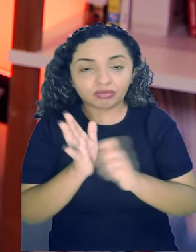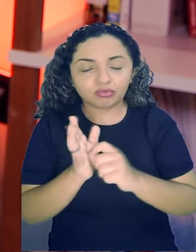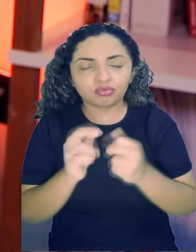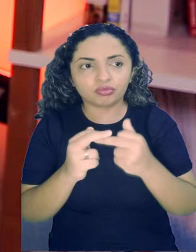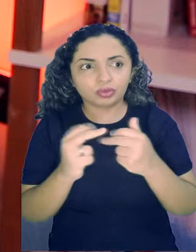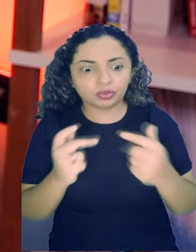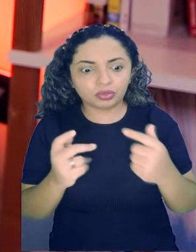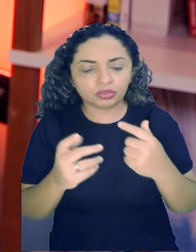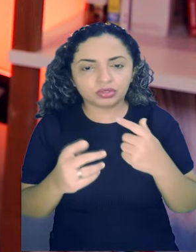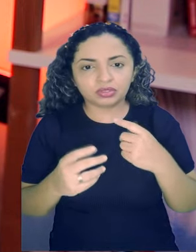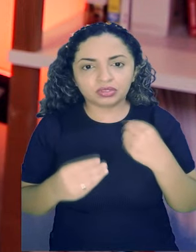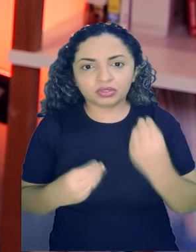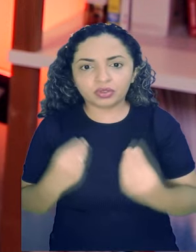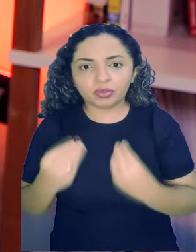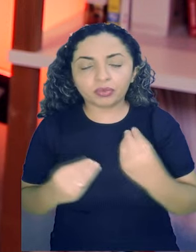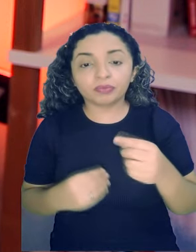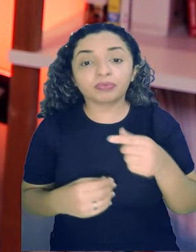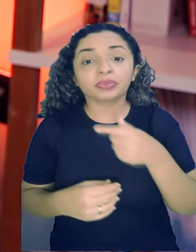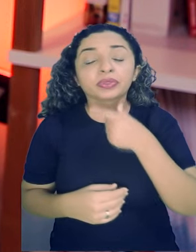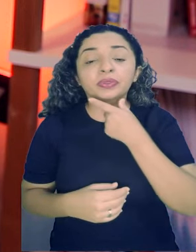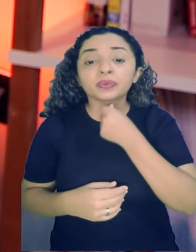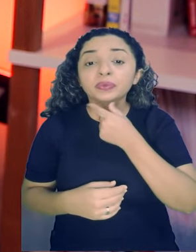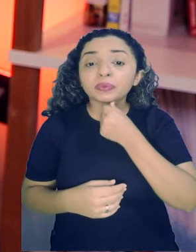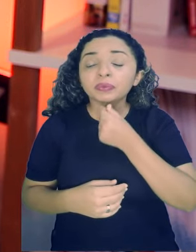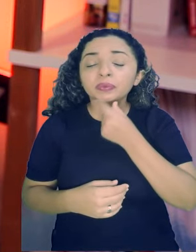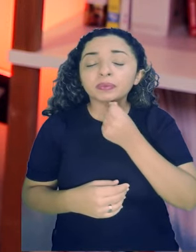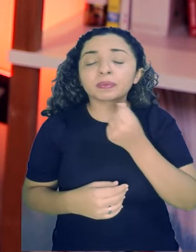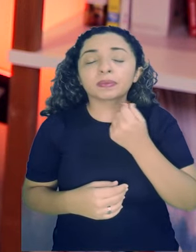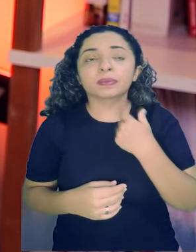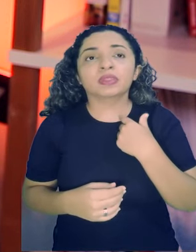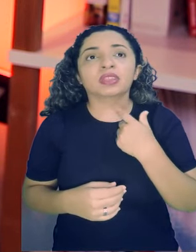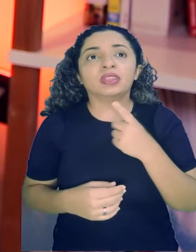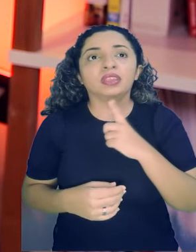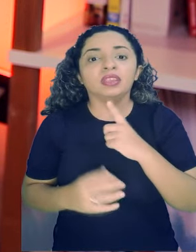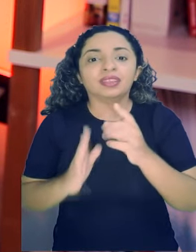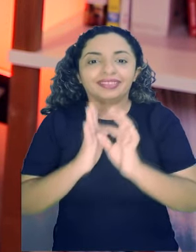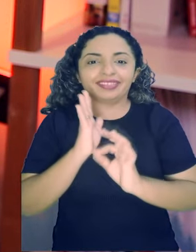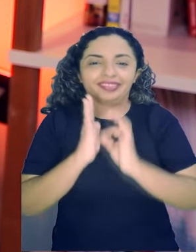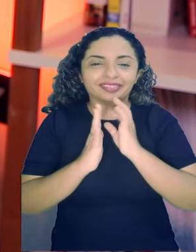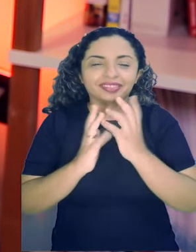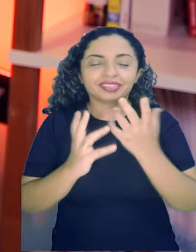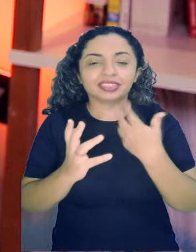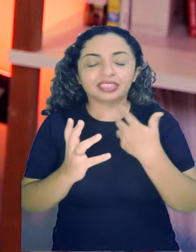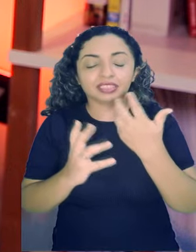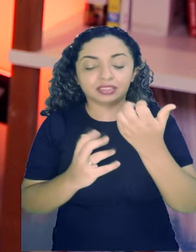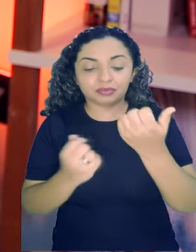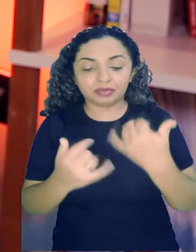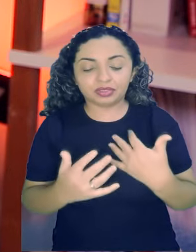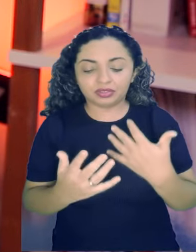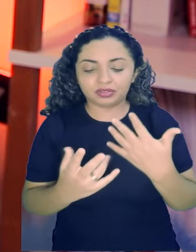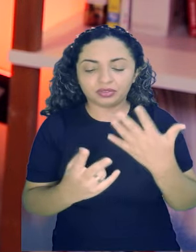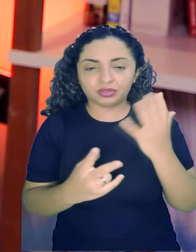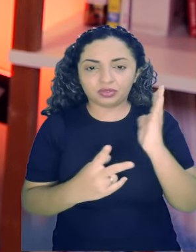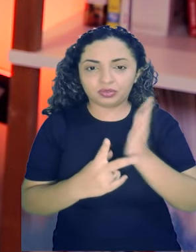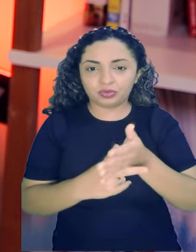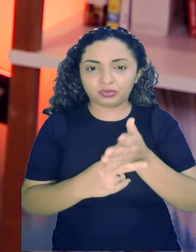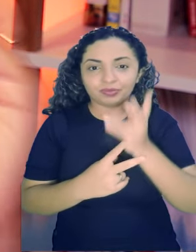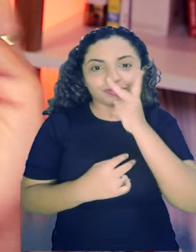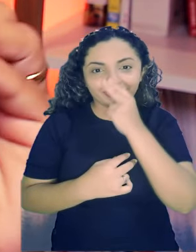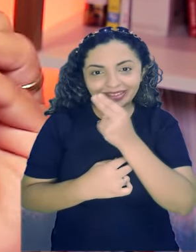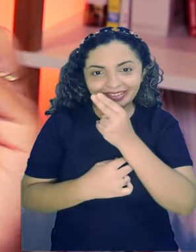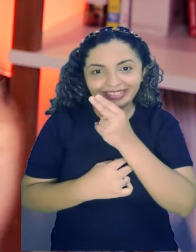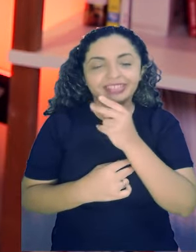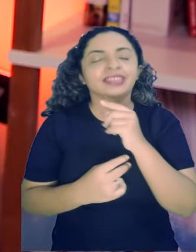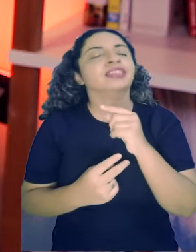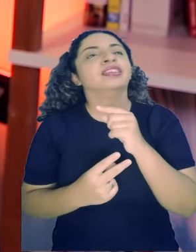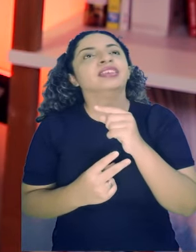dele. E o Elizondo, ele faz uma mistura entre duas partes do livro que nos